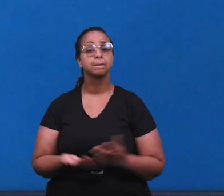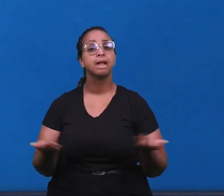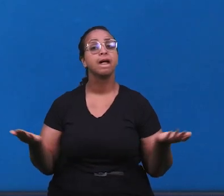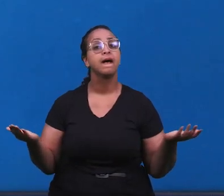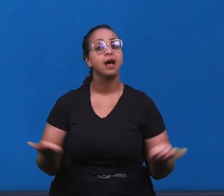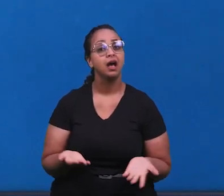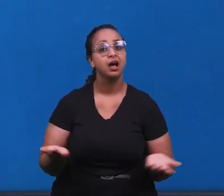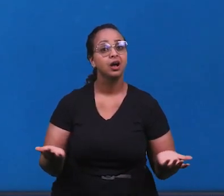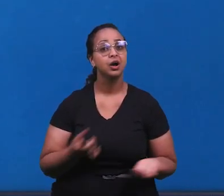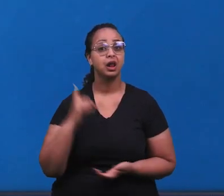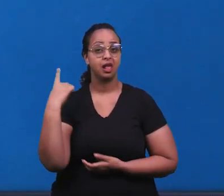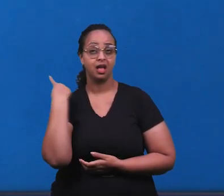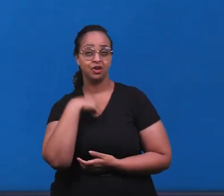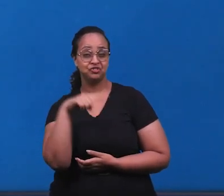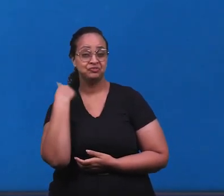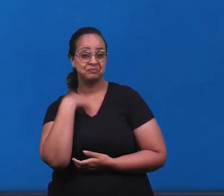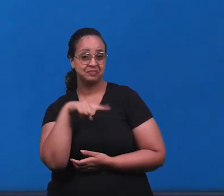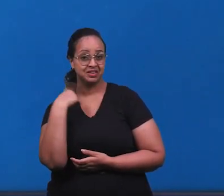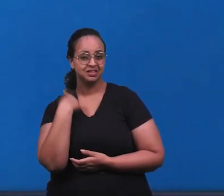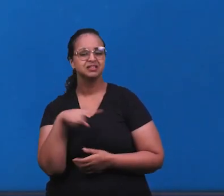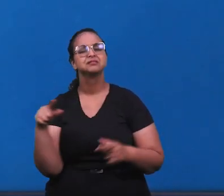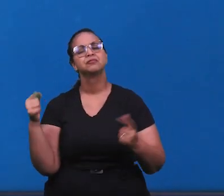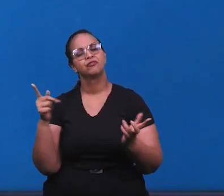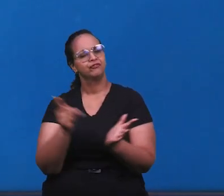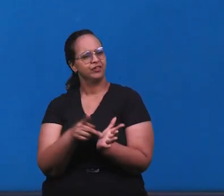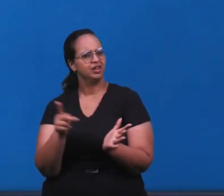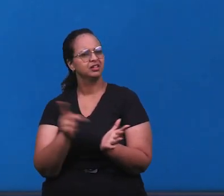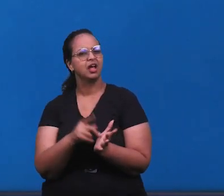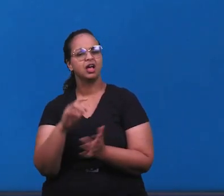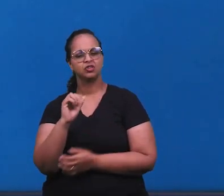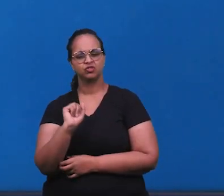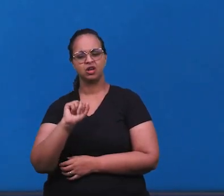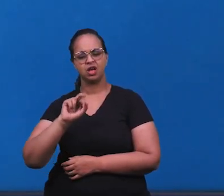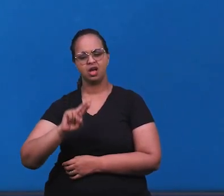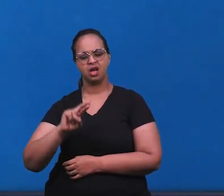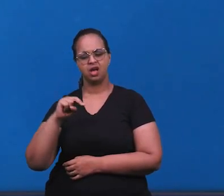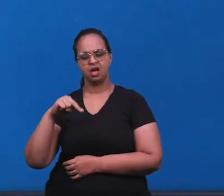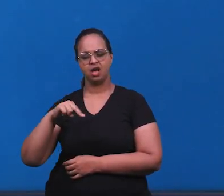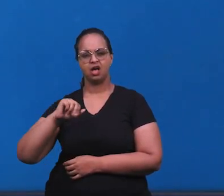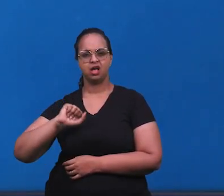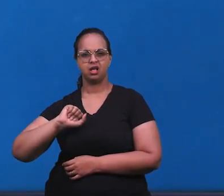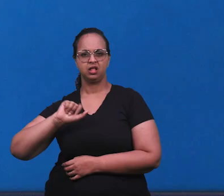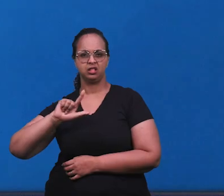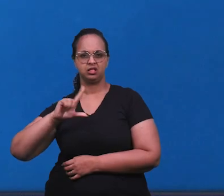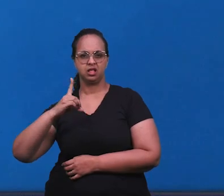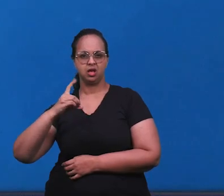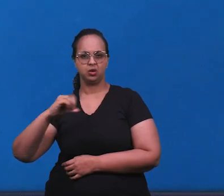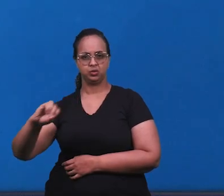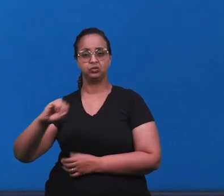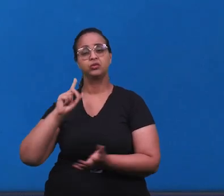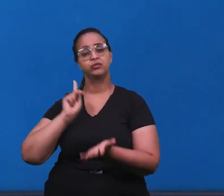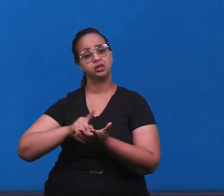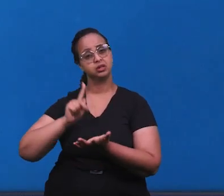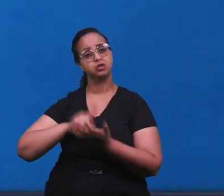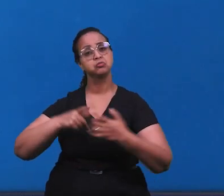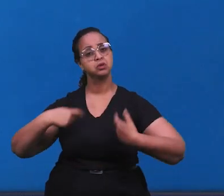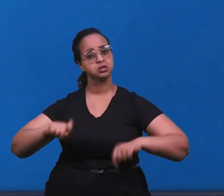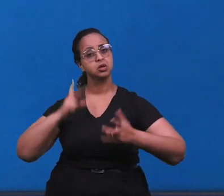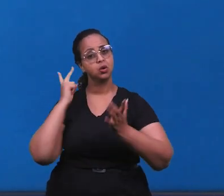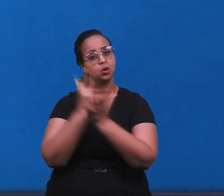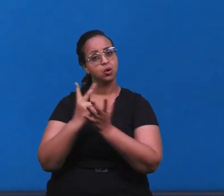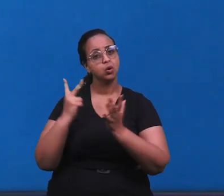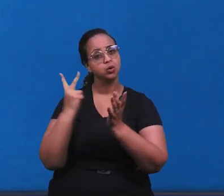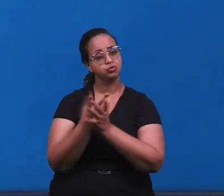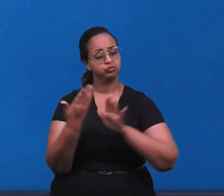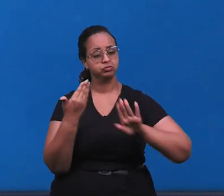de Juiz de Fora, Arnaldo. Muito bem, Arnaldo, realmente essa característica de nos manter em santificação, né? É muito